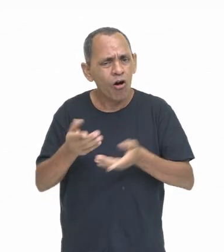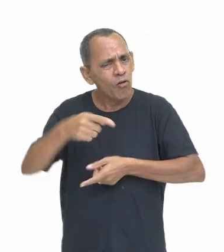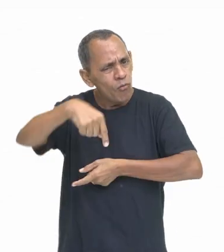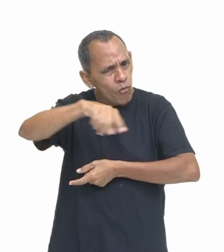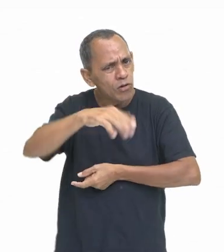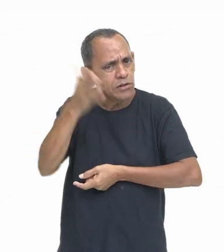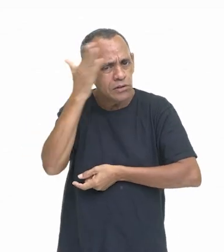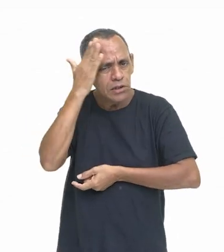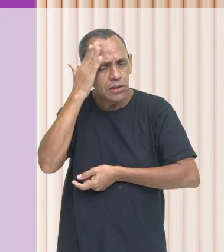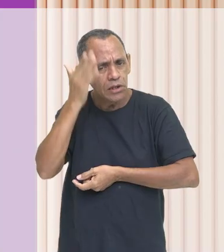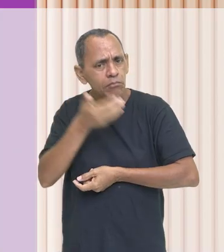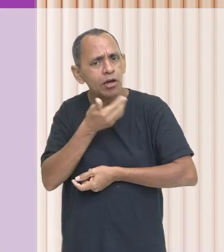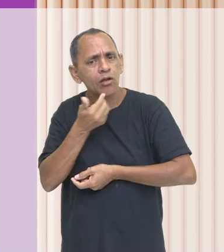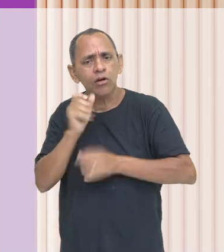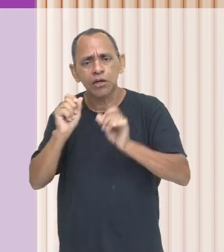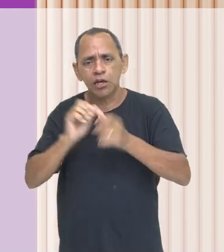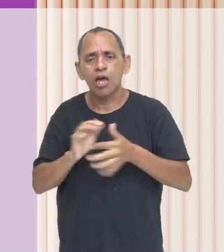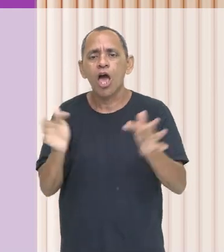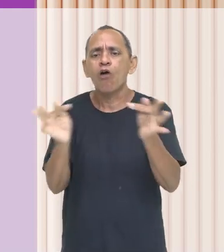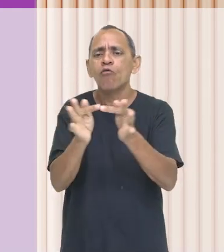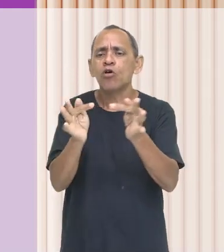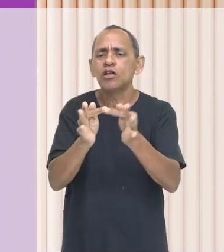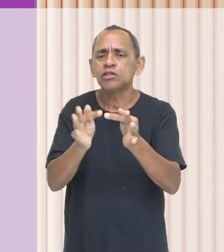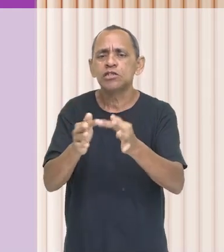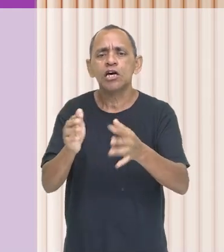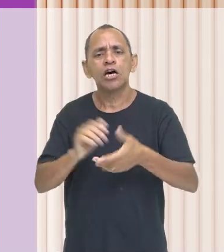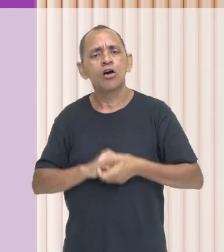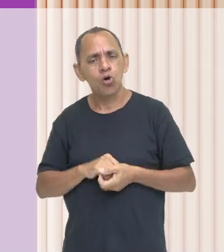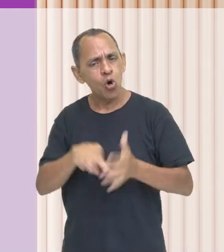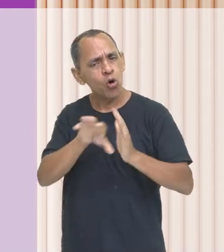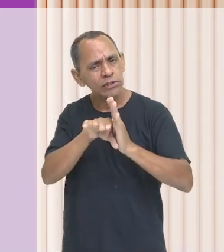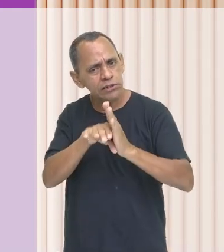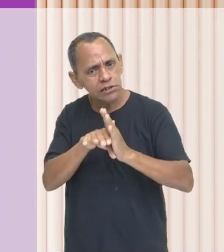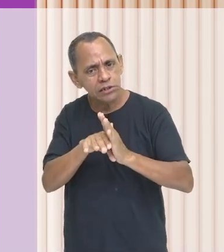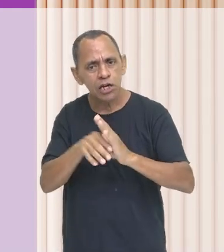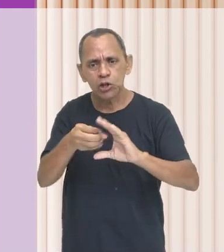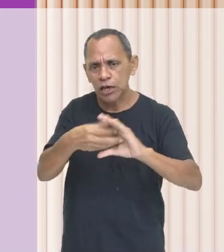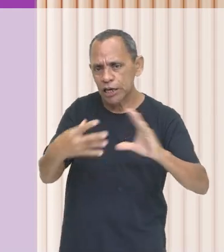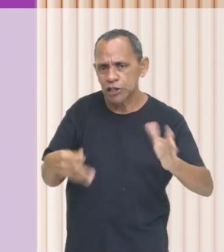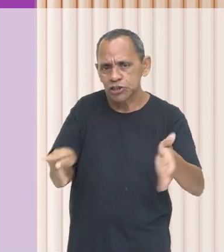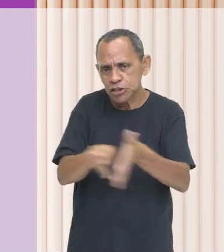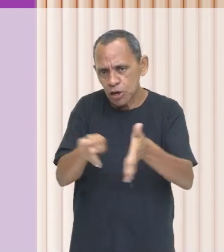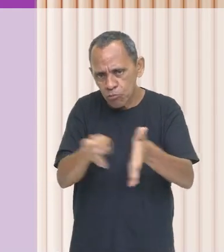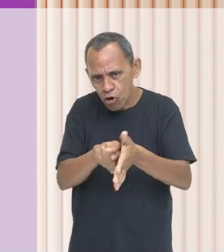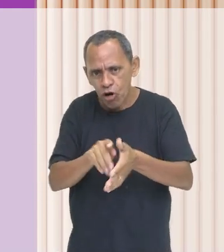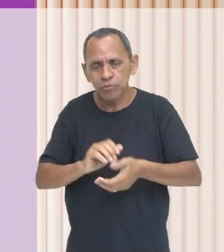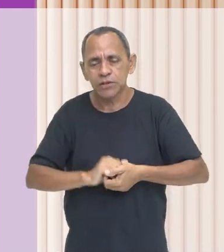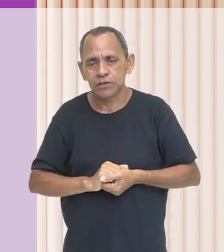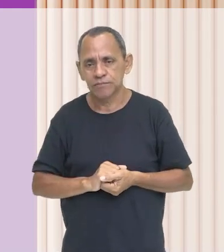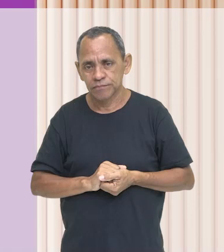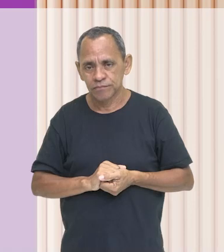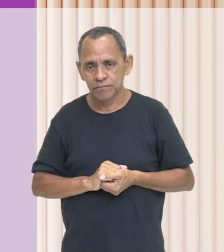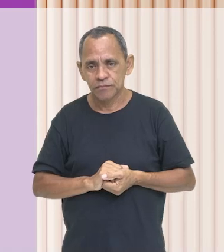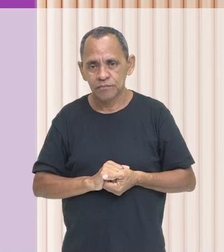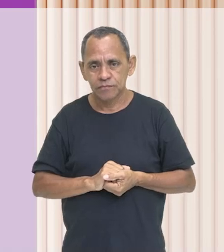entendeu melhor aí a função, né? Já viu inclusive a definição formal aí da nossa